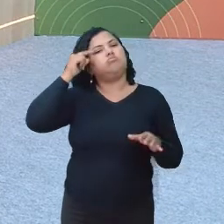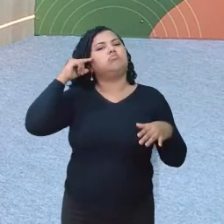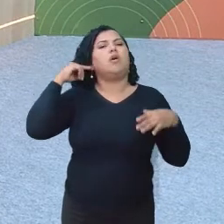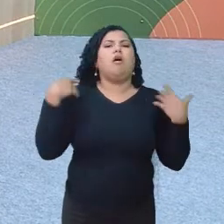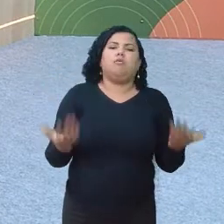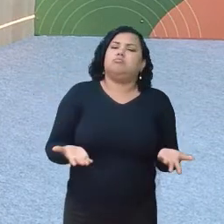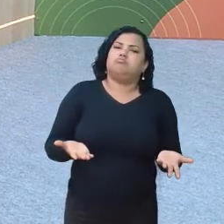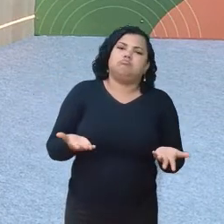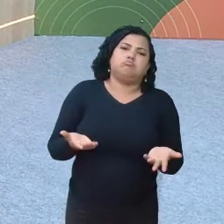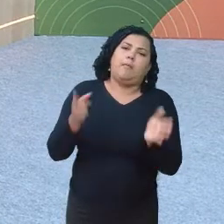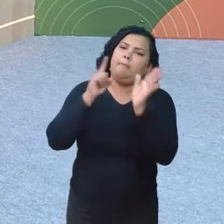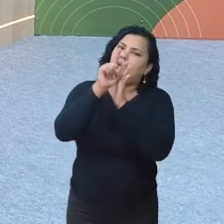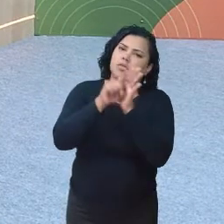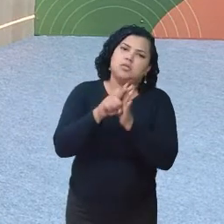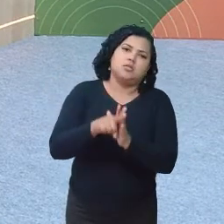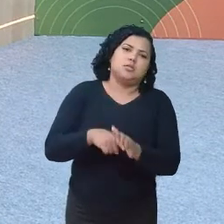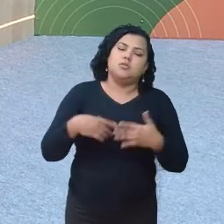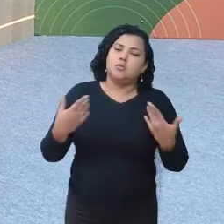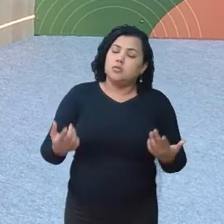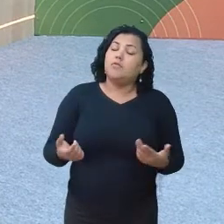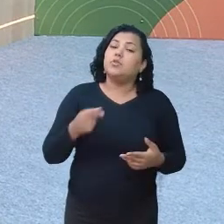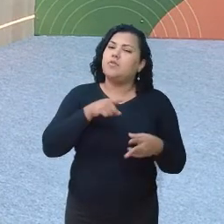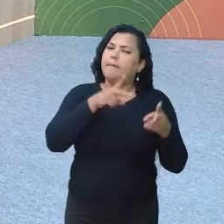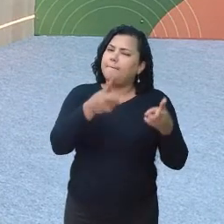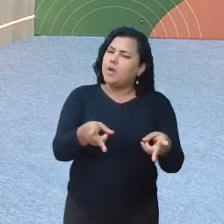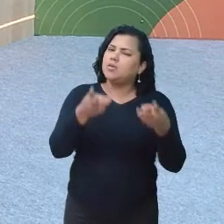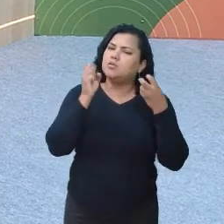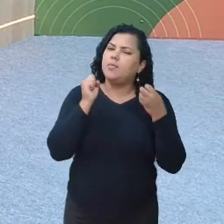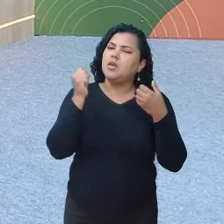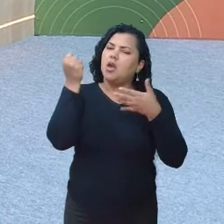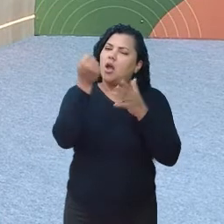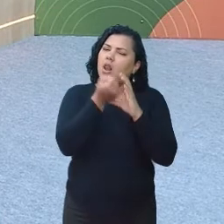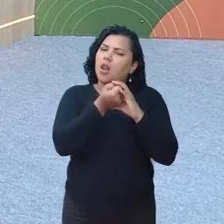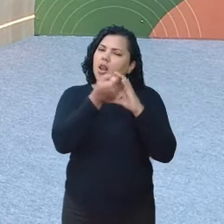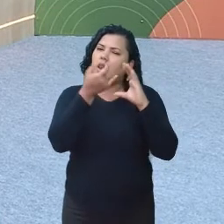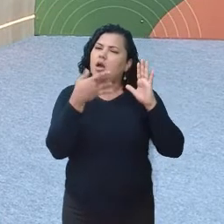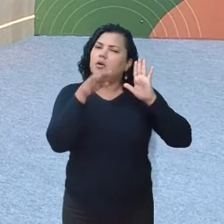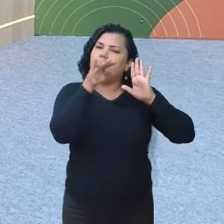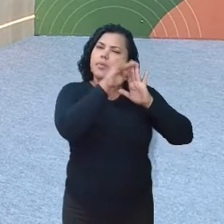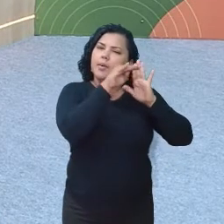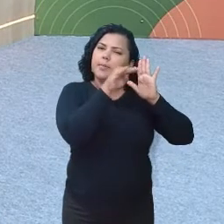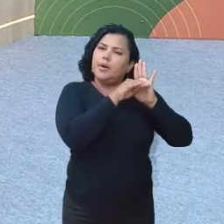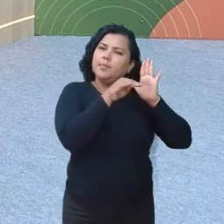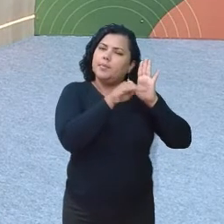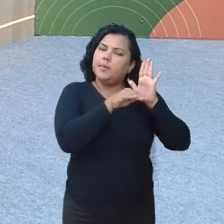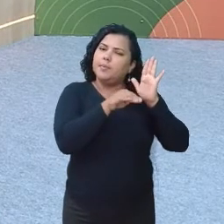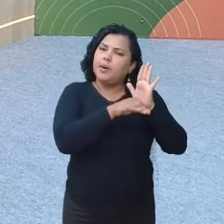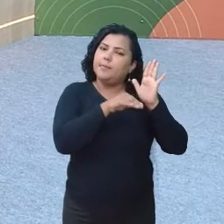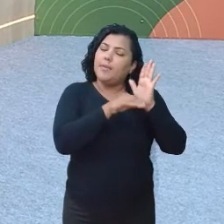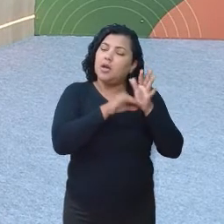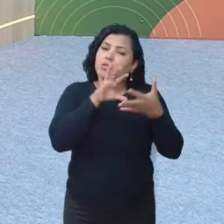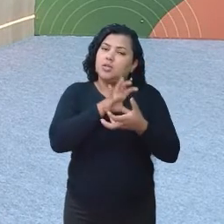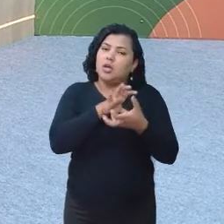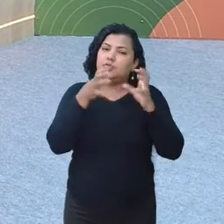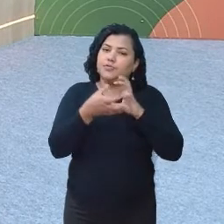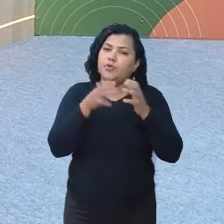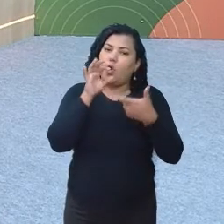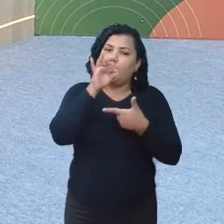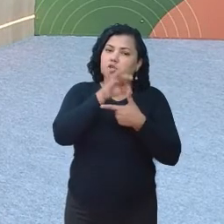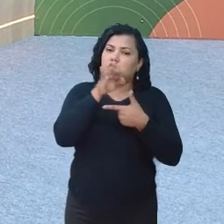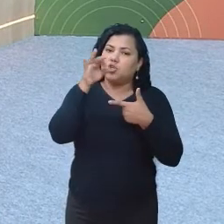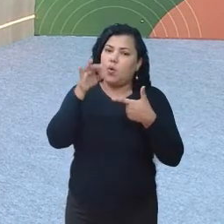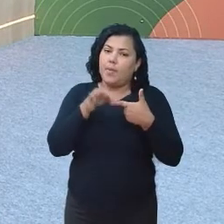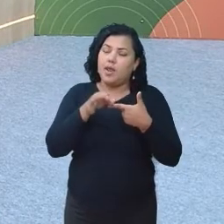de pesquisa, você vai perceber muito que a classificação, a listagem das figuras geométricas, elas